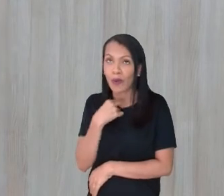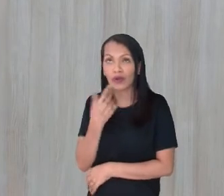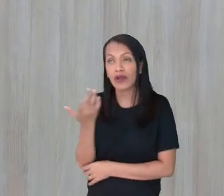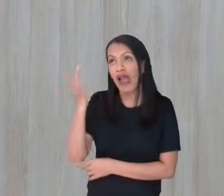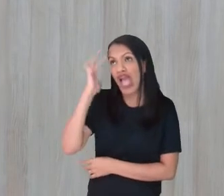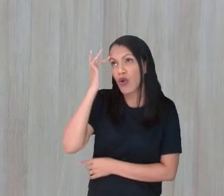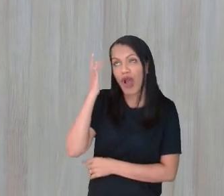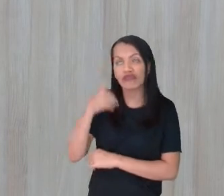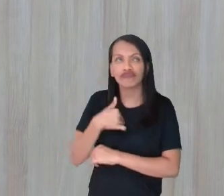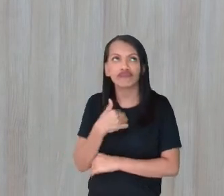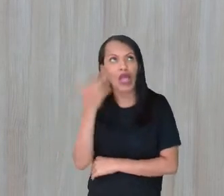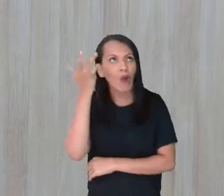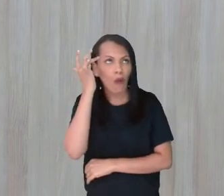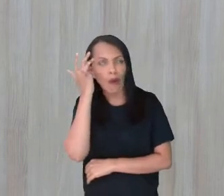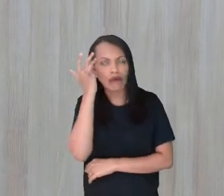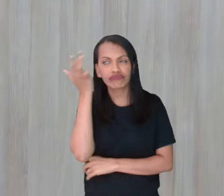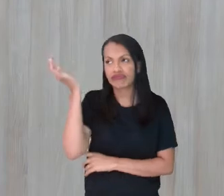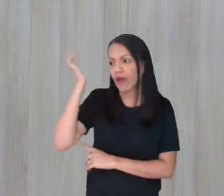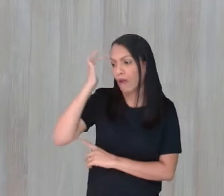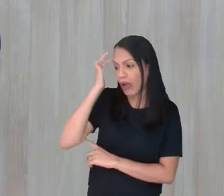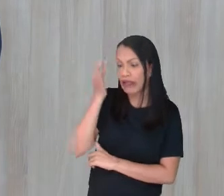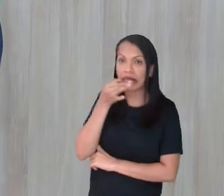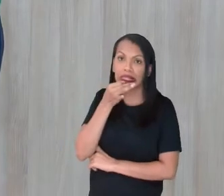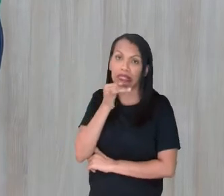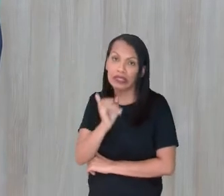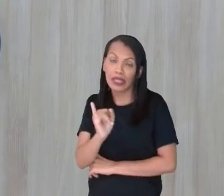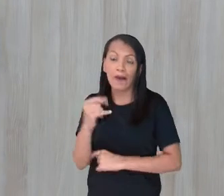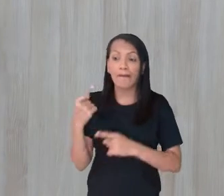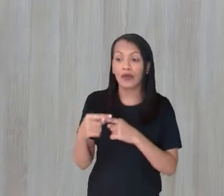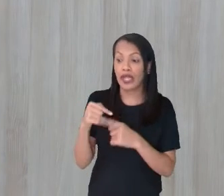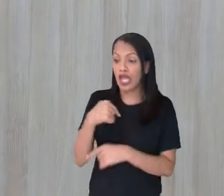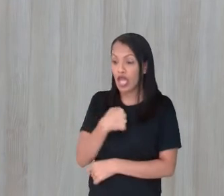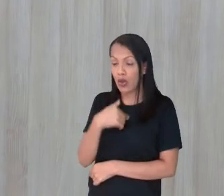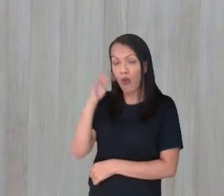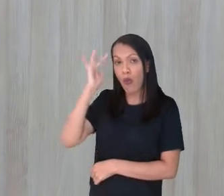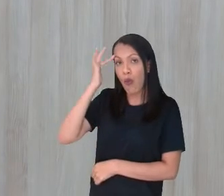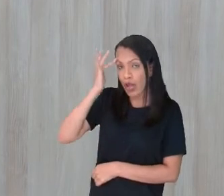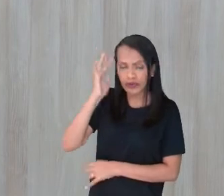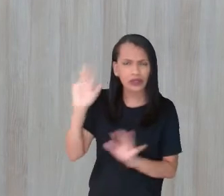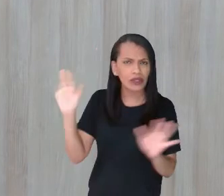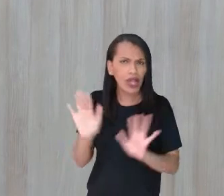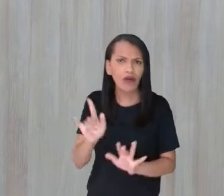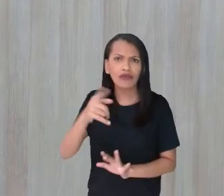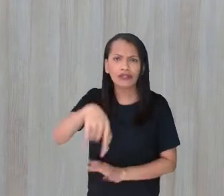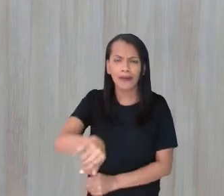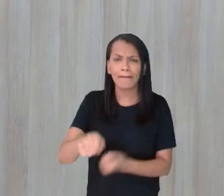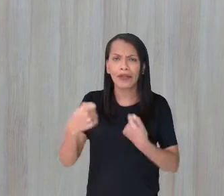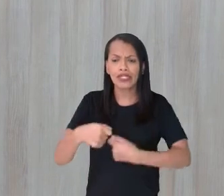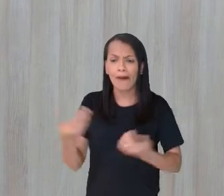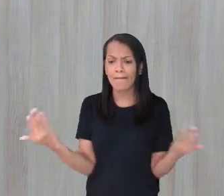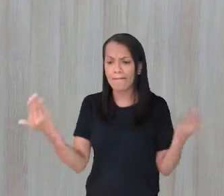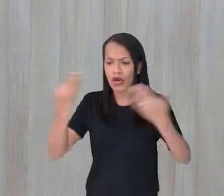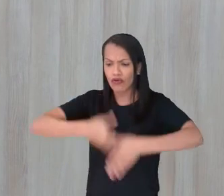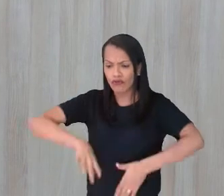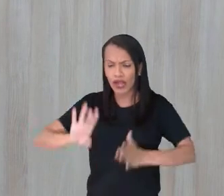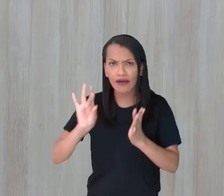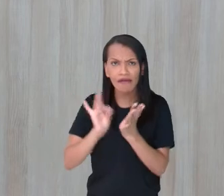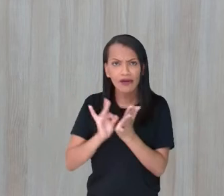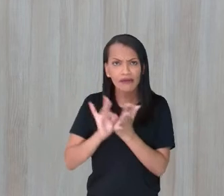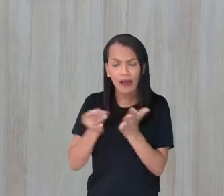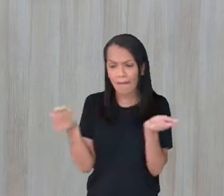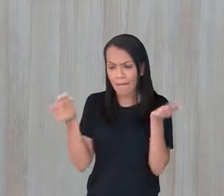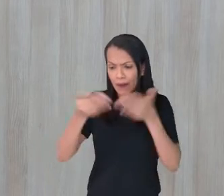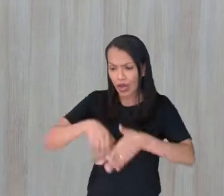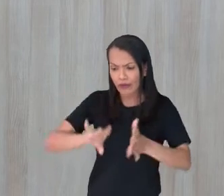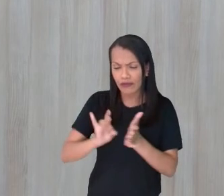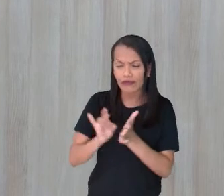achismos, você não pode dizer que é porque você acha que é. Não, você tem que provar que é. Então, se as